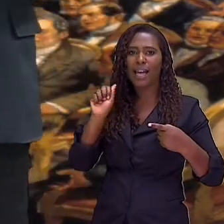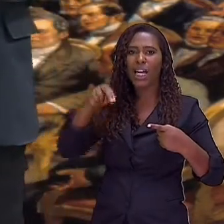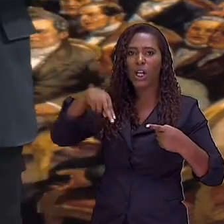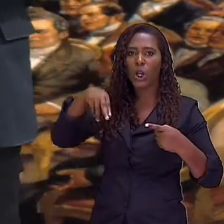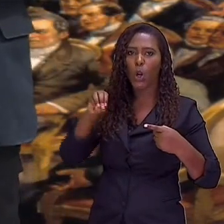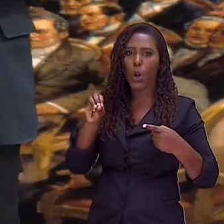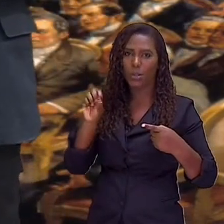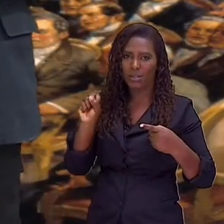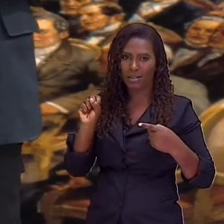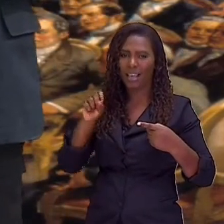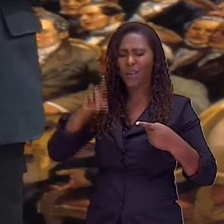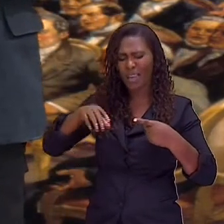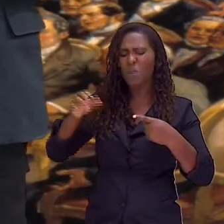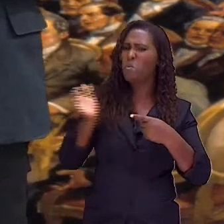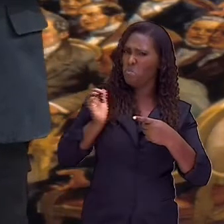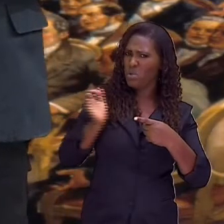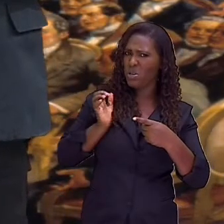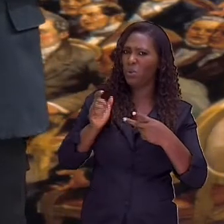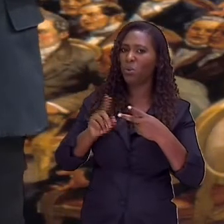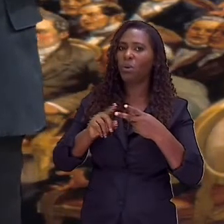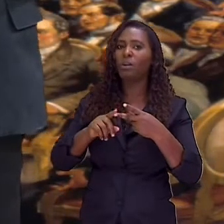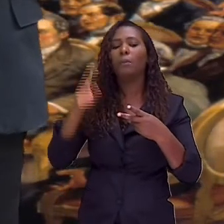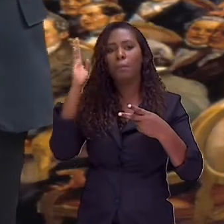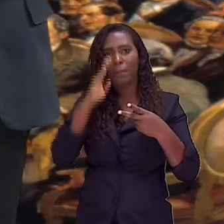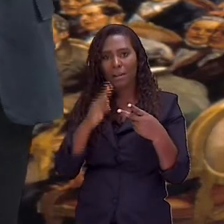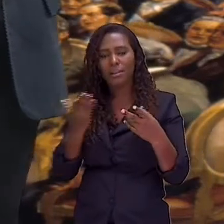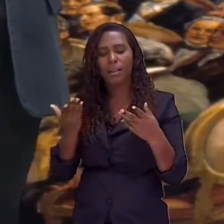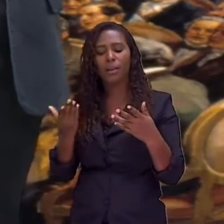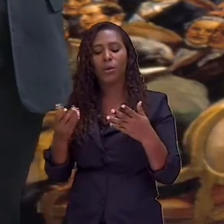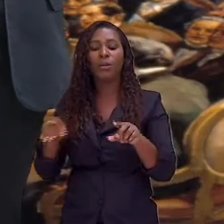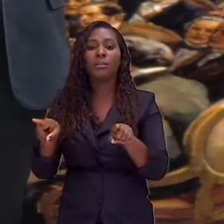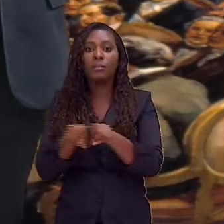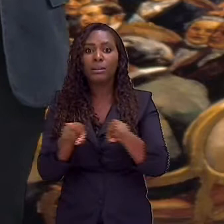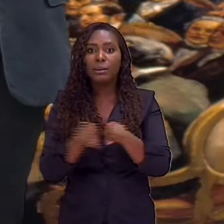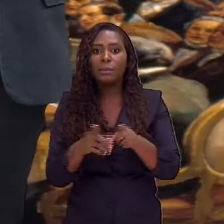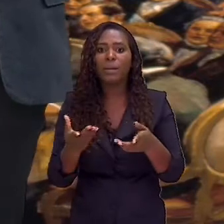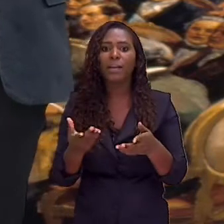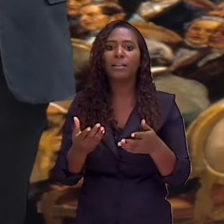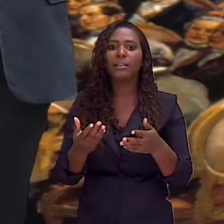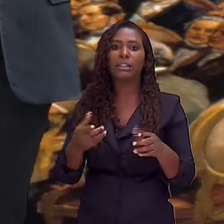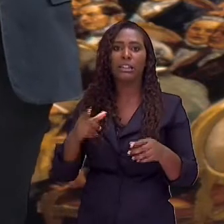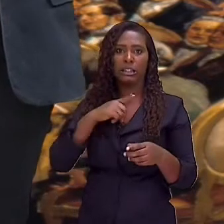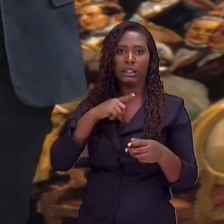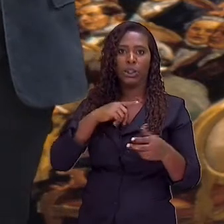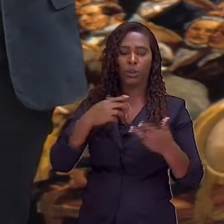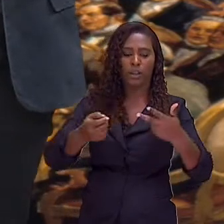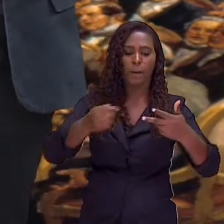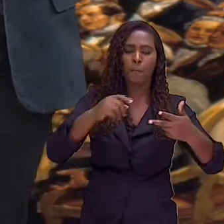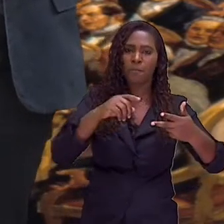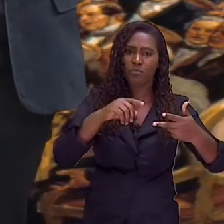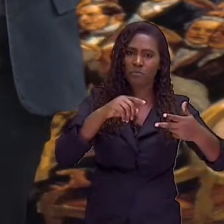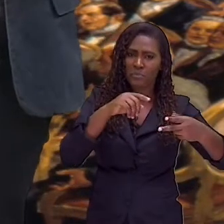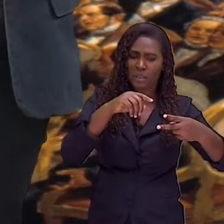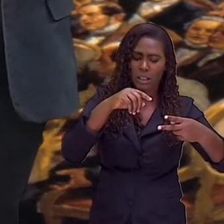e sociais. O outro partido era o Brasileiro ou